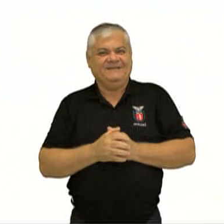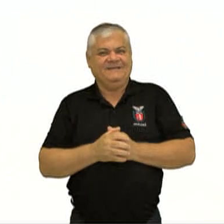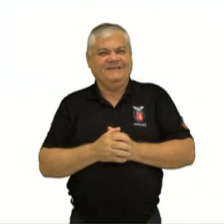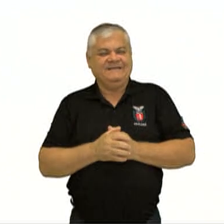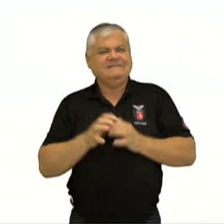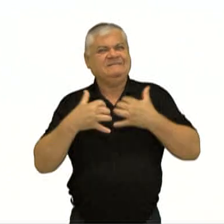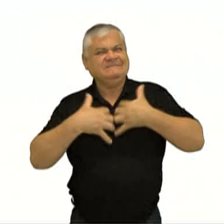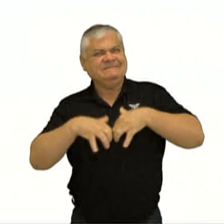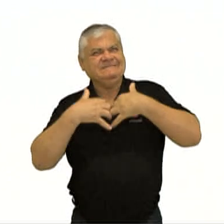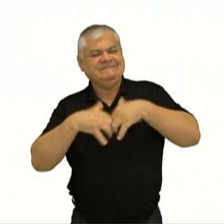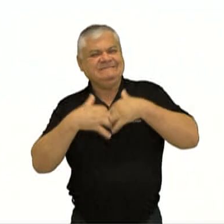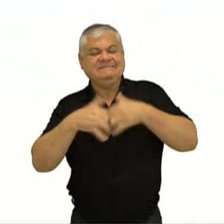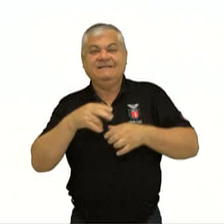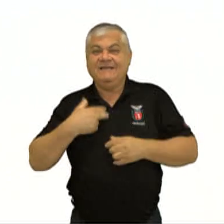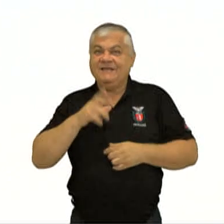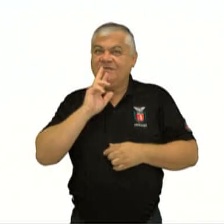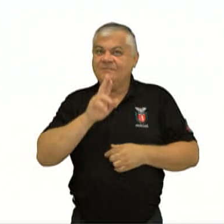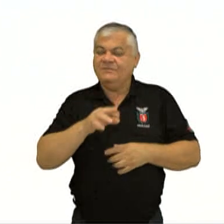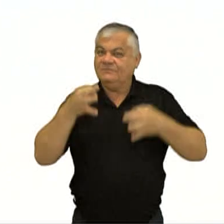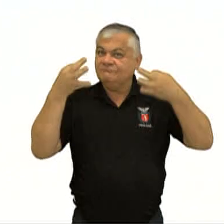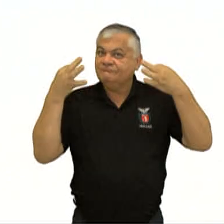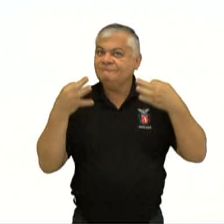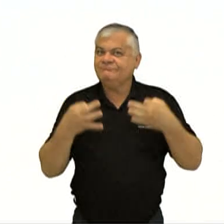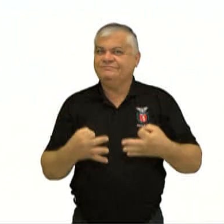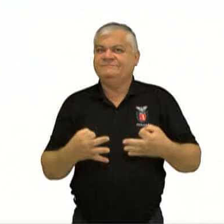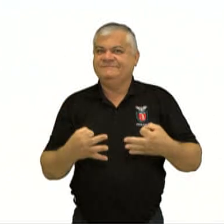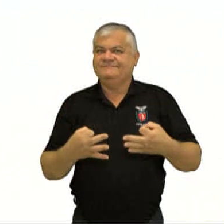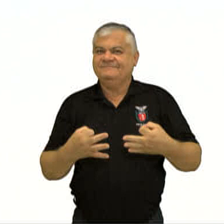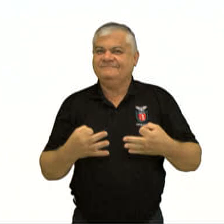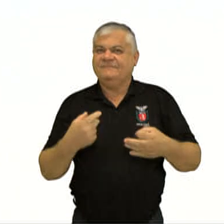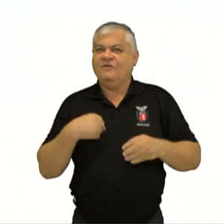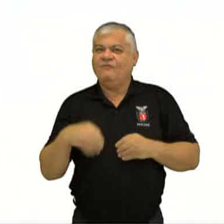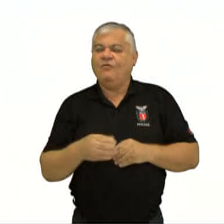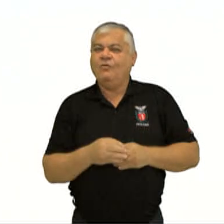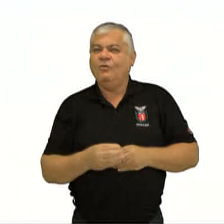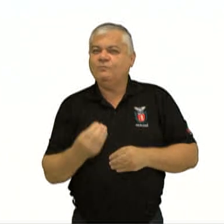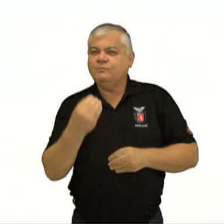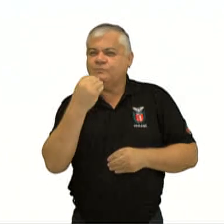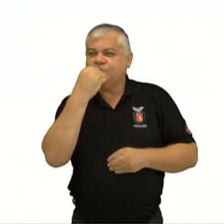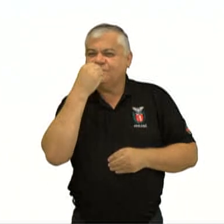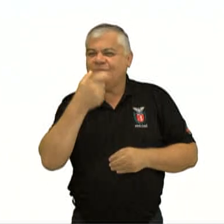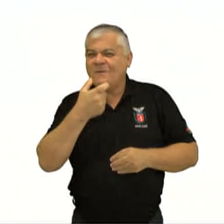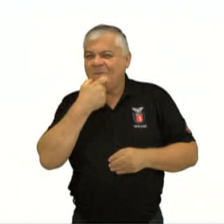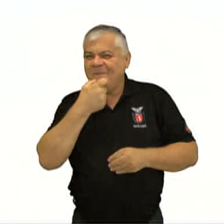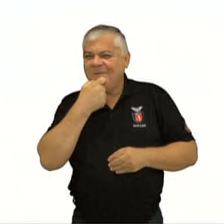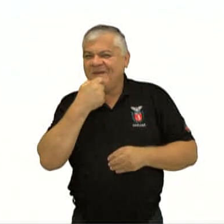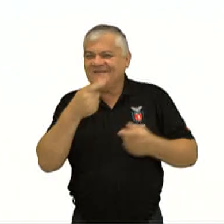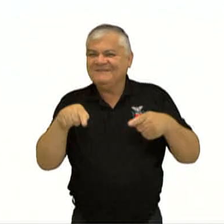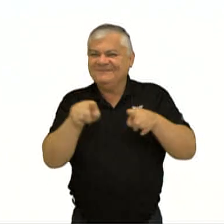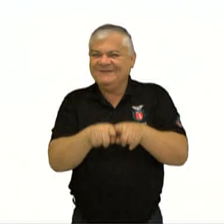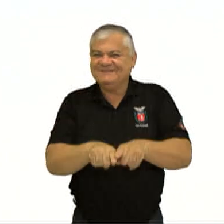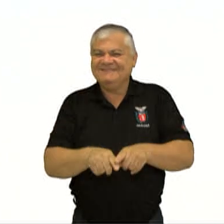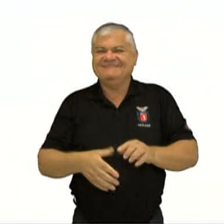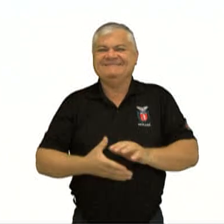curtir aí e responder bem respondido. Eu vou comer um biscoitinho e eu já volto.